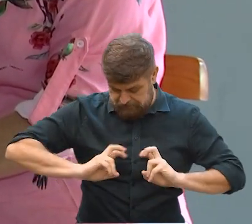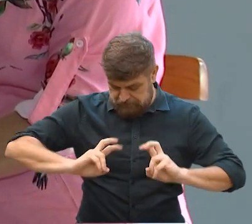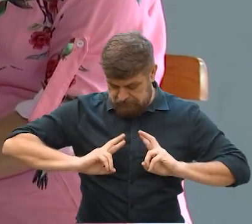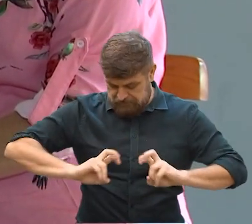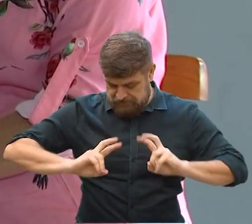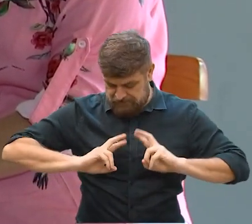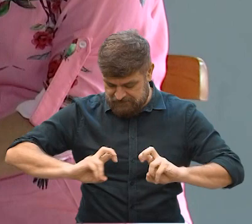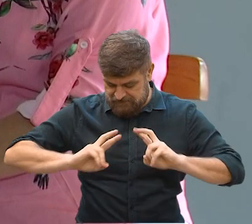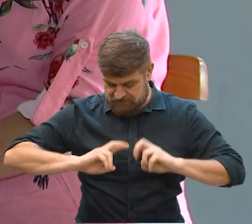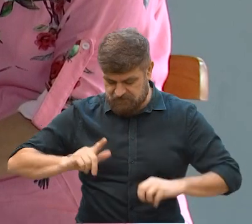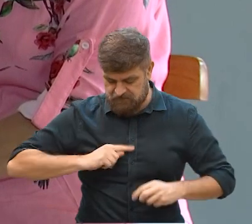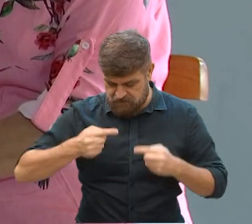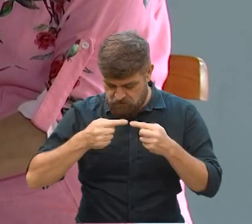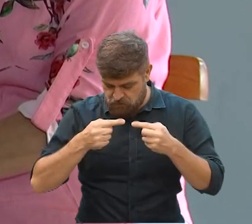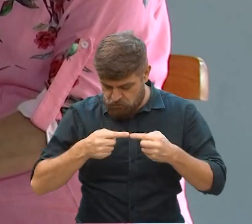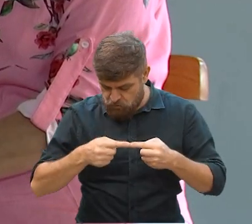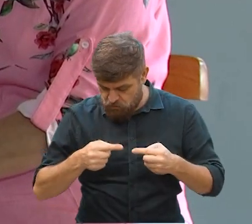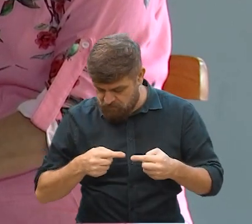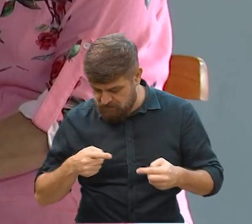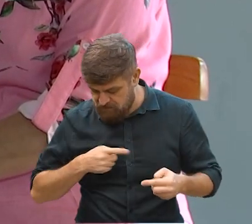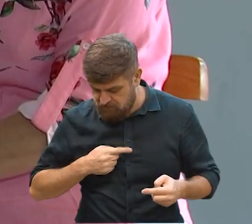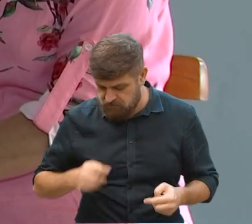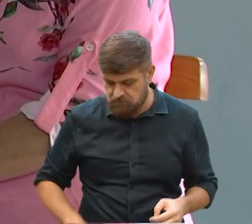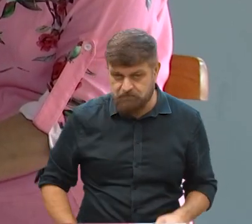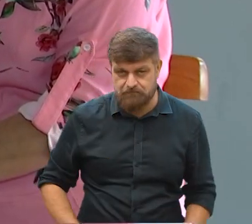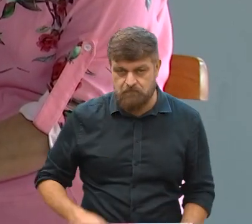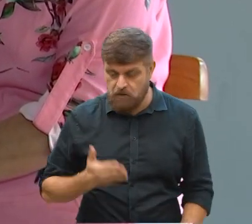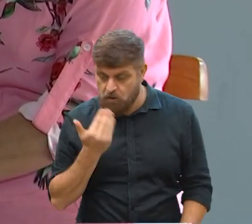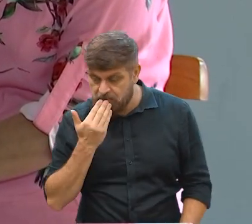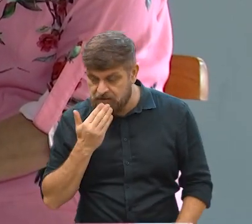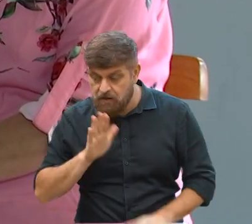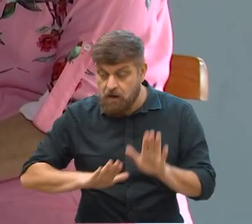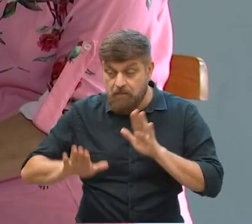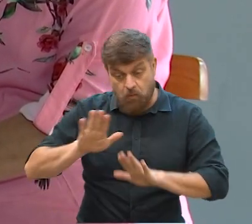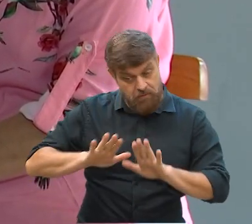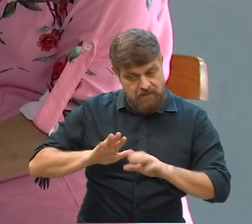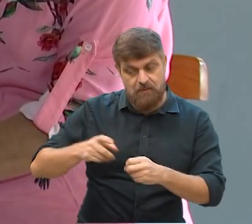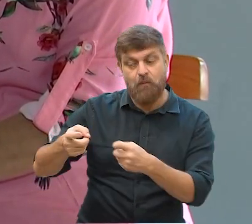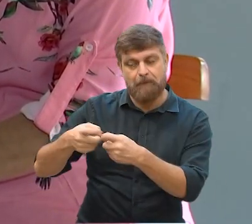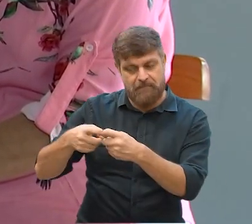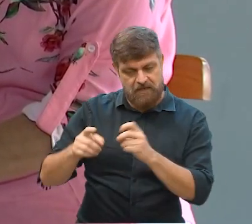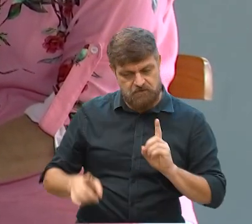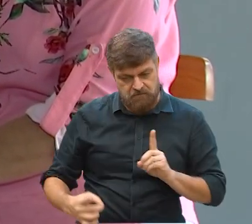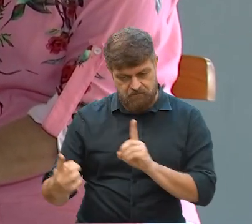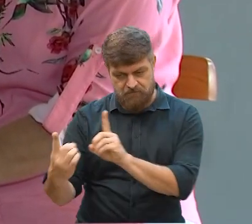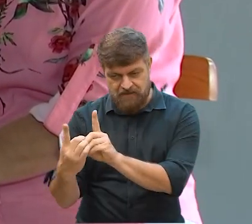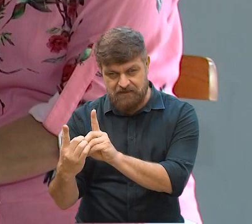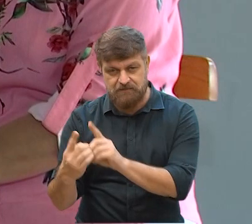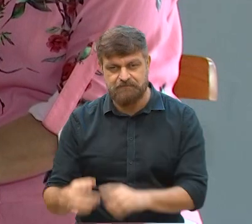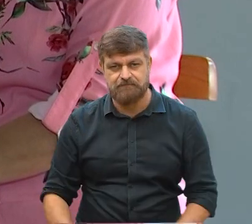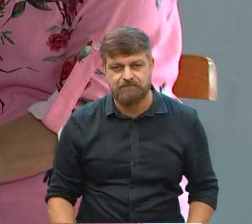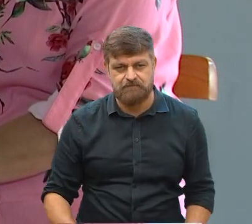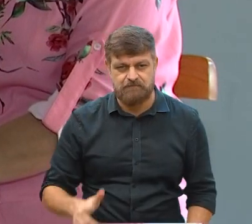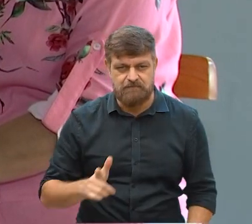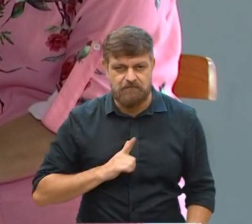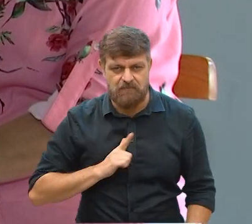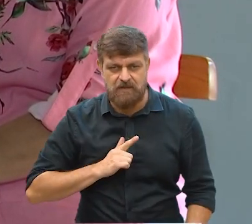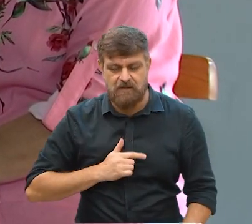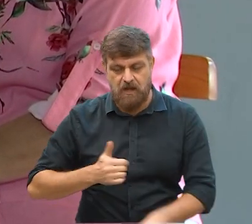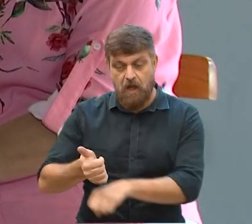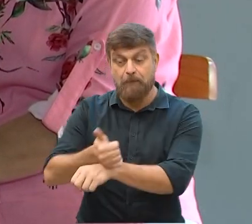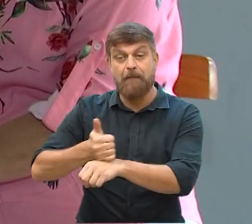sintoma relacionado a algum tipo de dieta que faz, precisa consultar um médico. E de maneira geral,